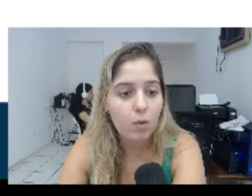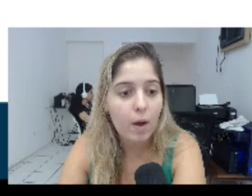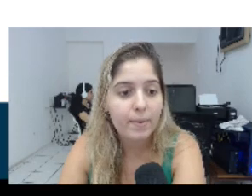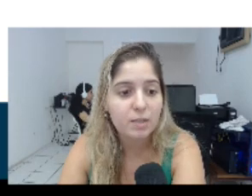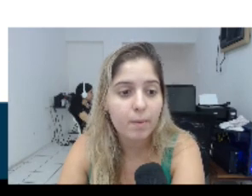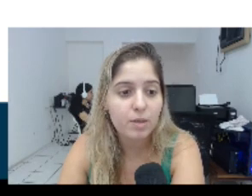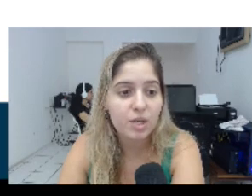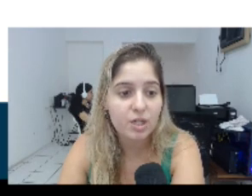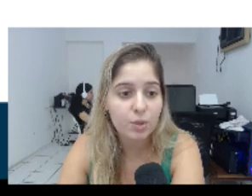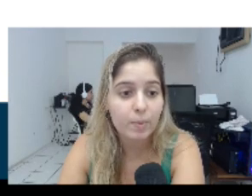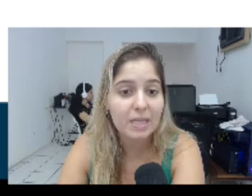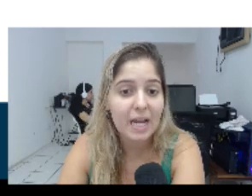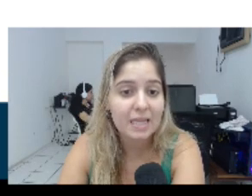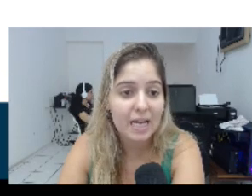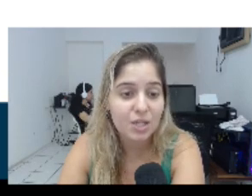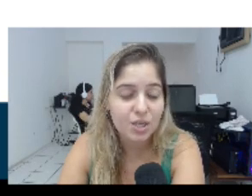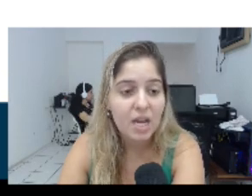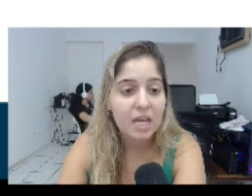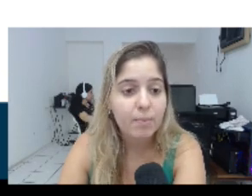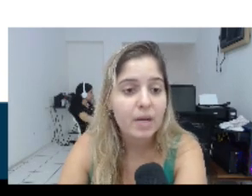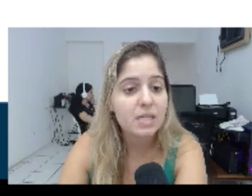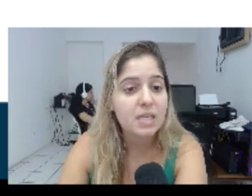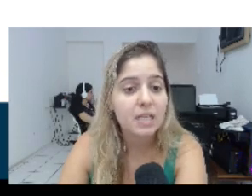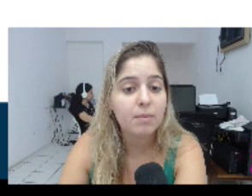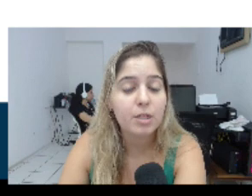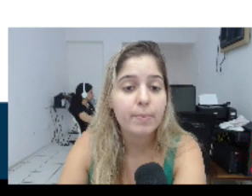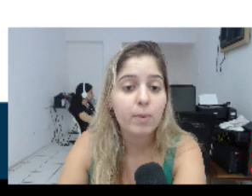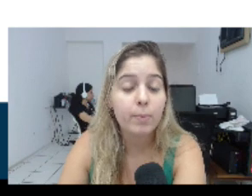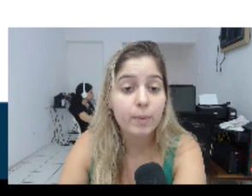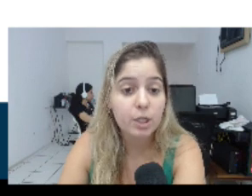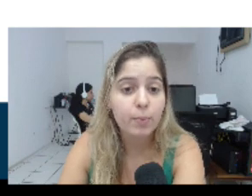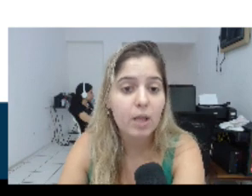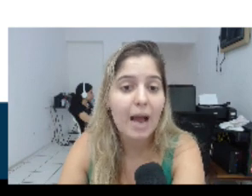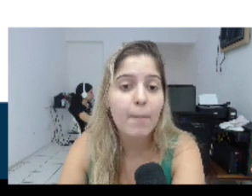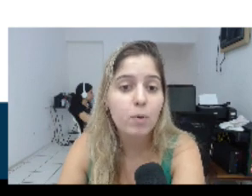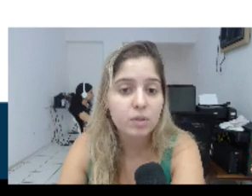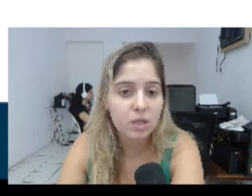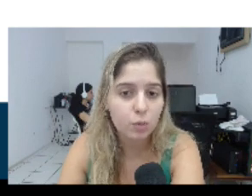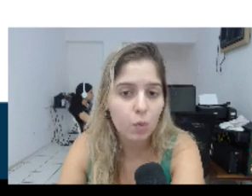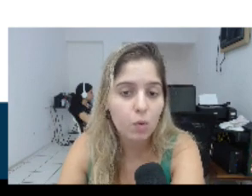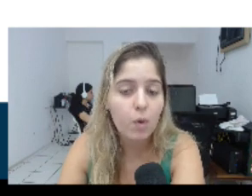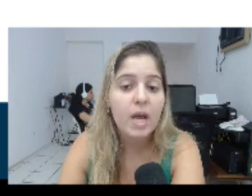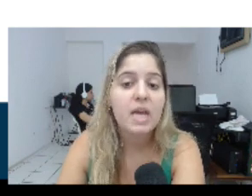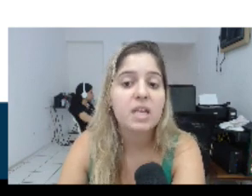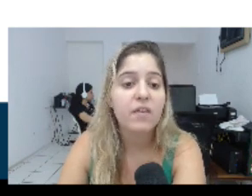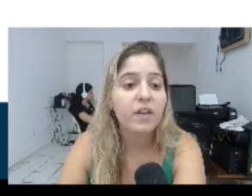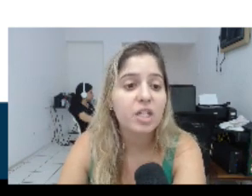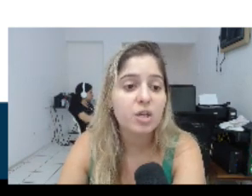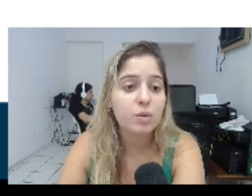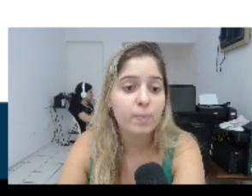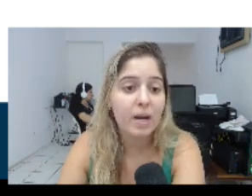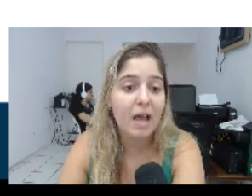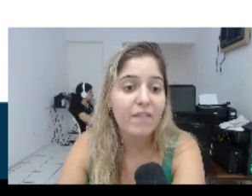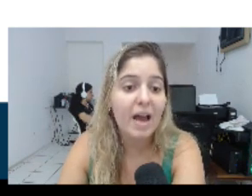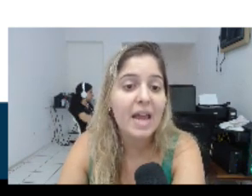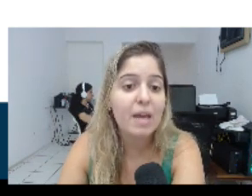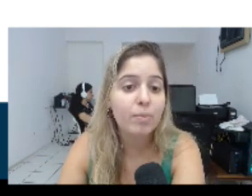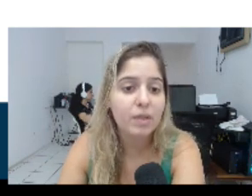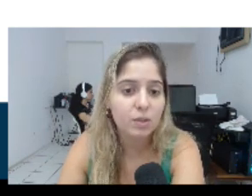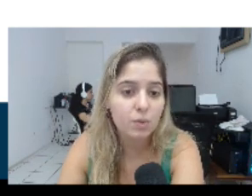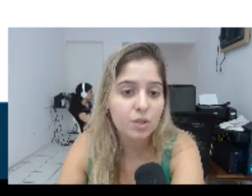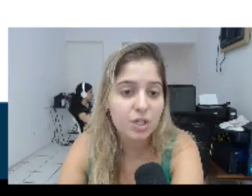São Paulo, a principal manchete é sobre internet. Empresa tenta manipular busca do Google e cria fake news para